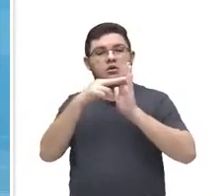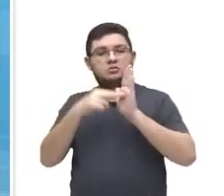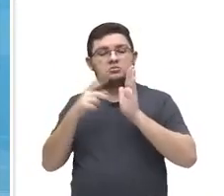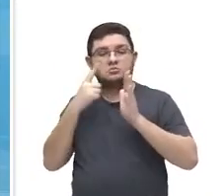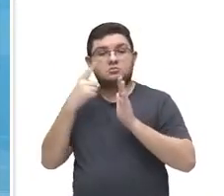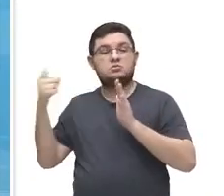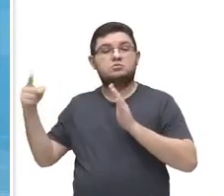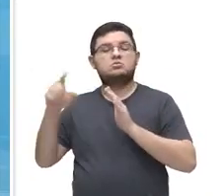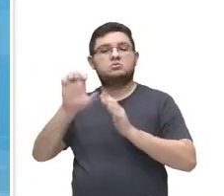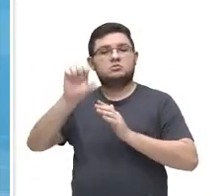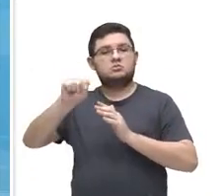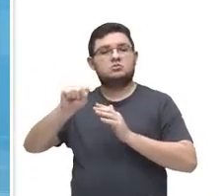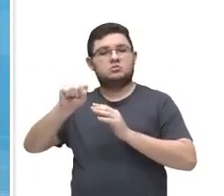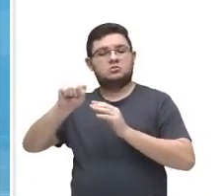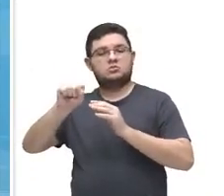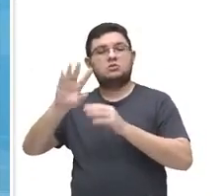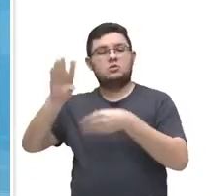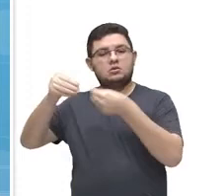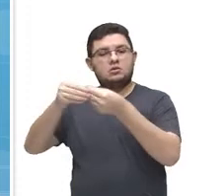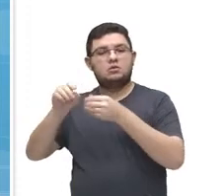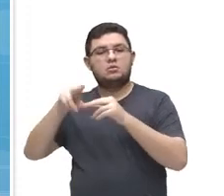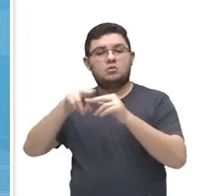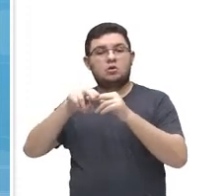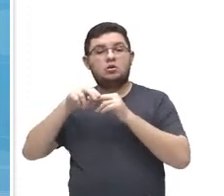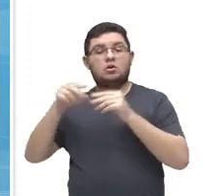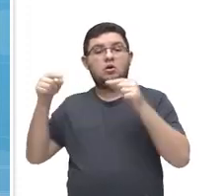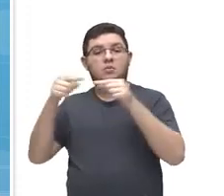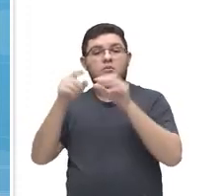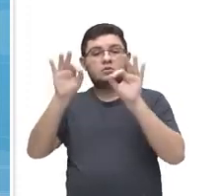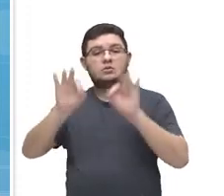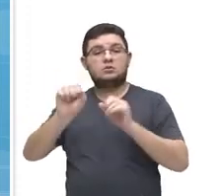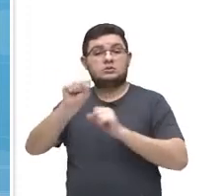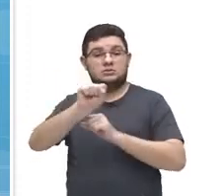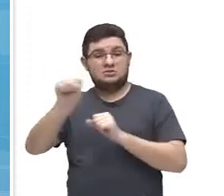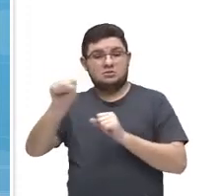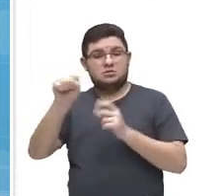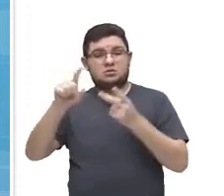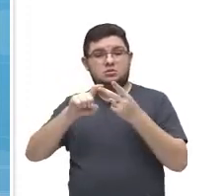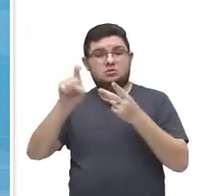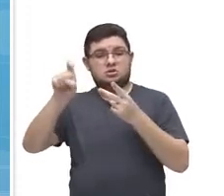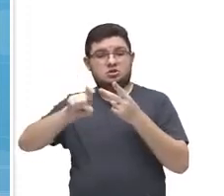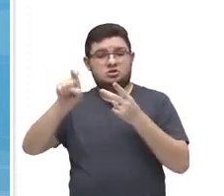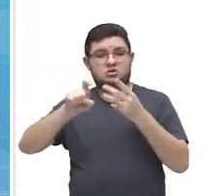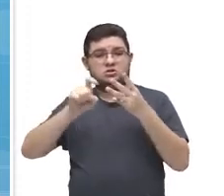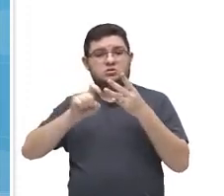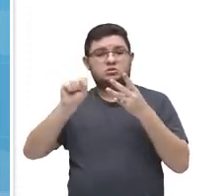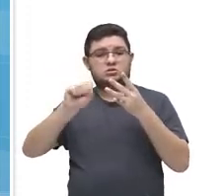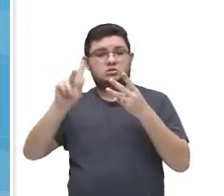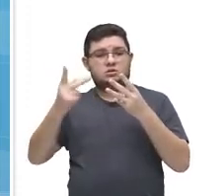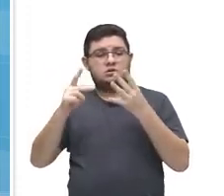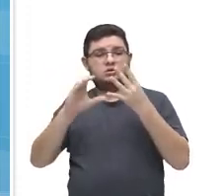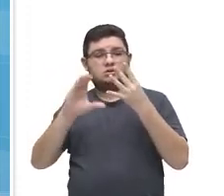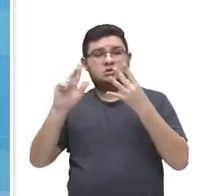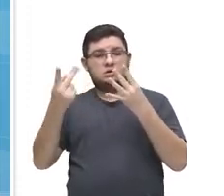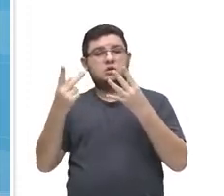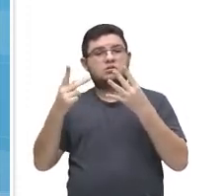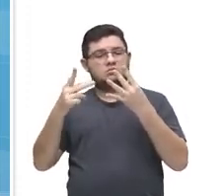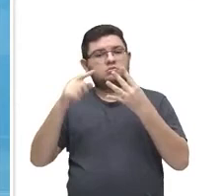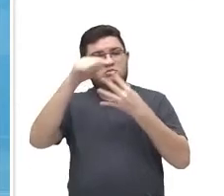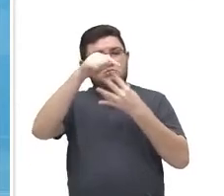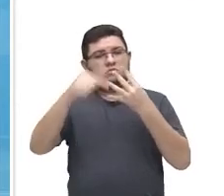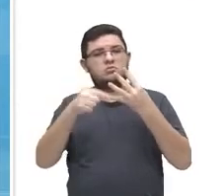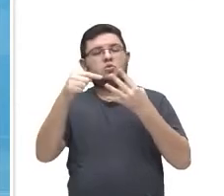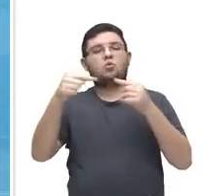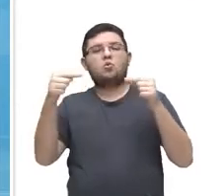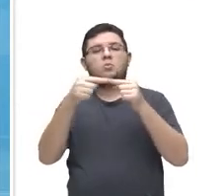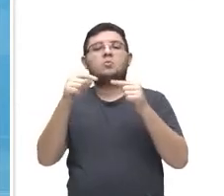verbos aqui, cujas terminações são SS, CH, X e SH. Tá